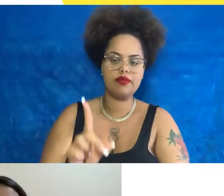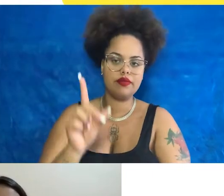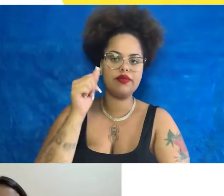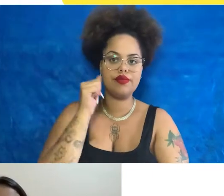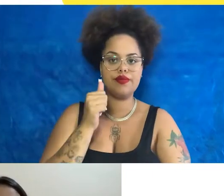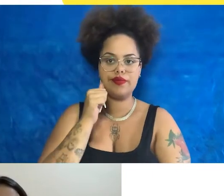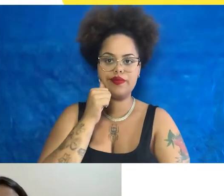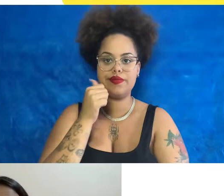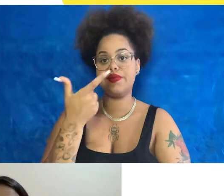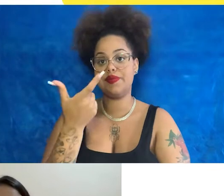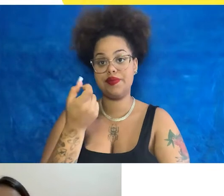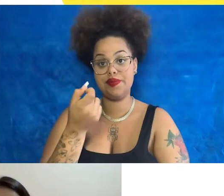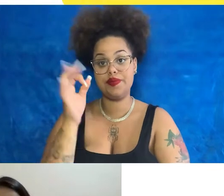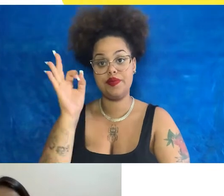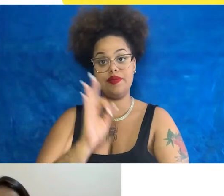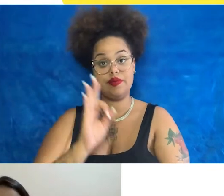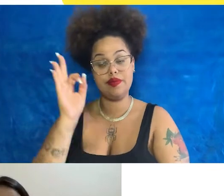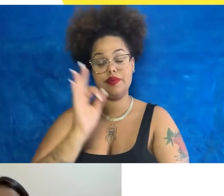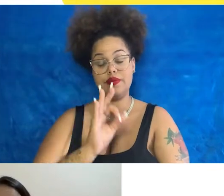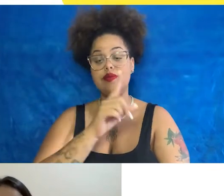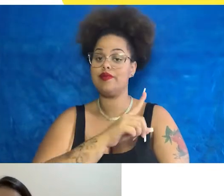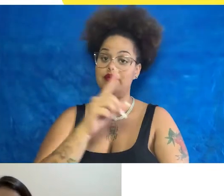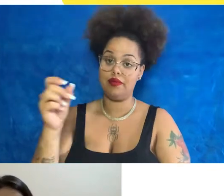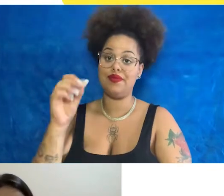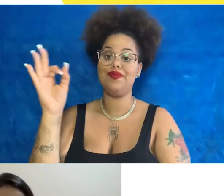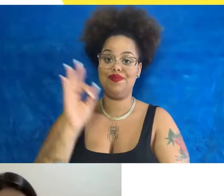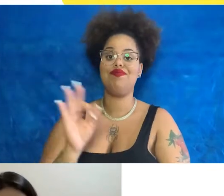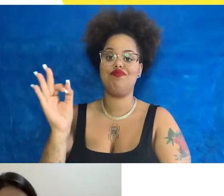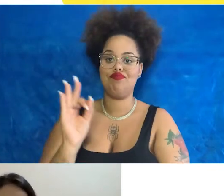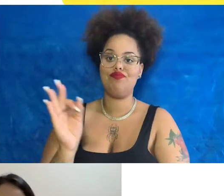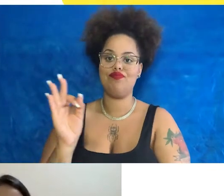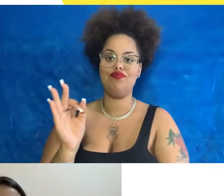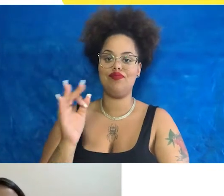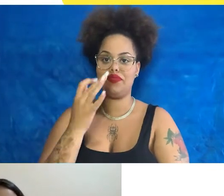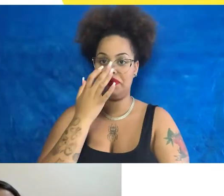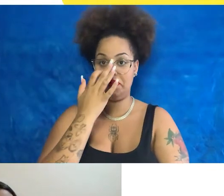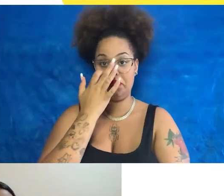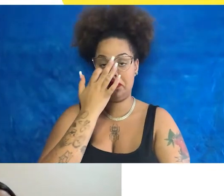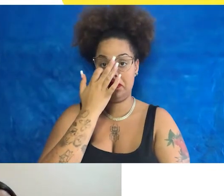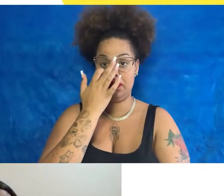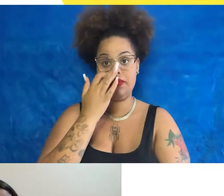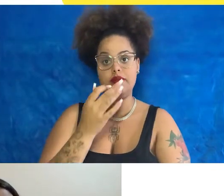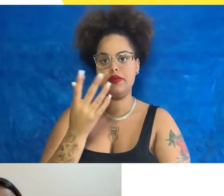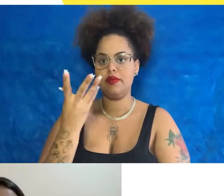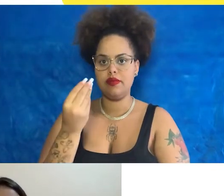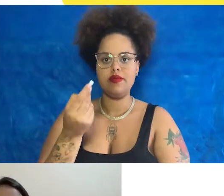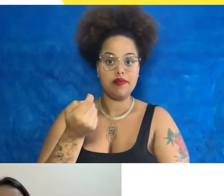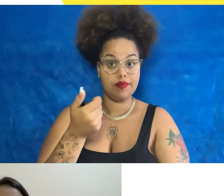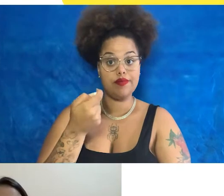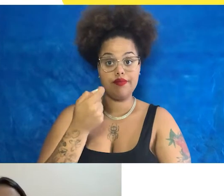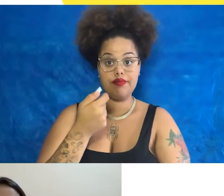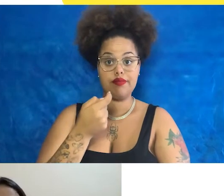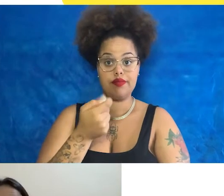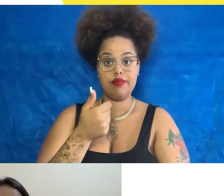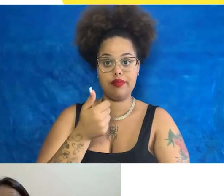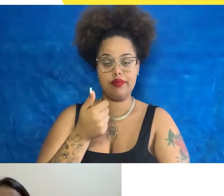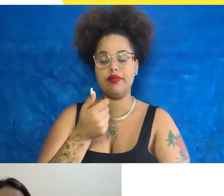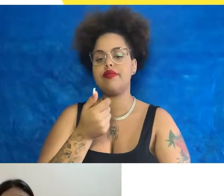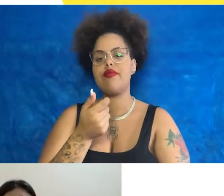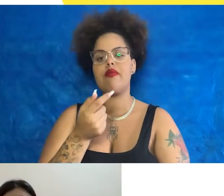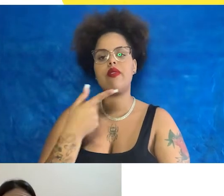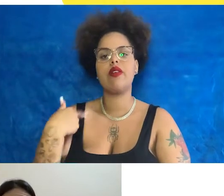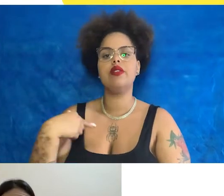mulheres. 20% de 100%. É uma parcela muito pouca, né? E a